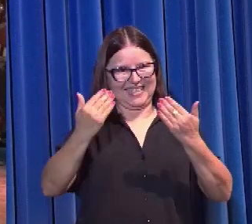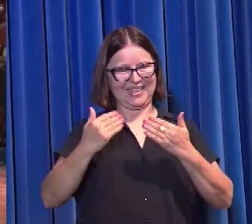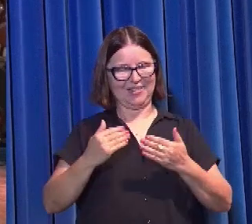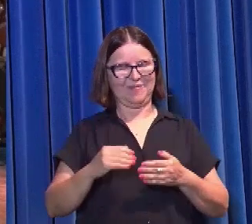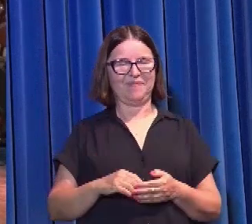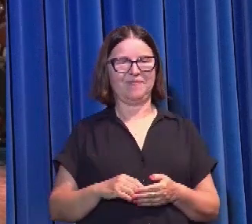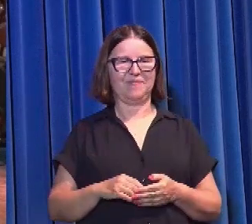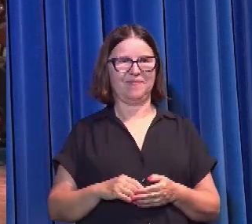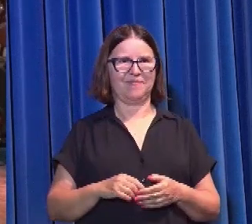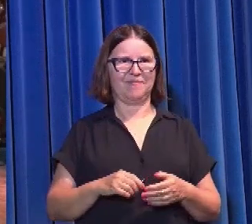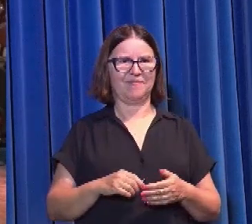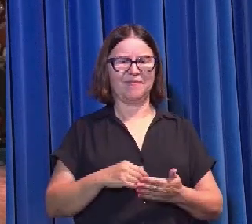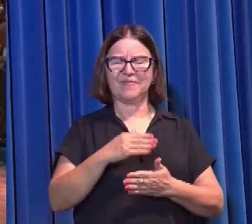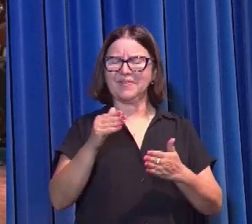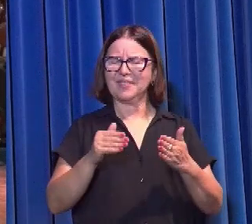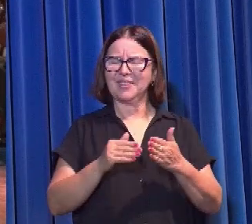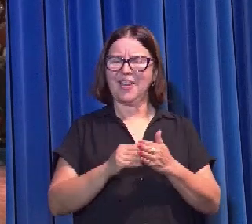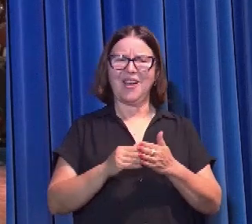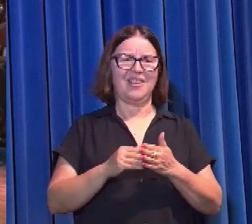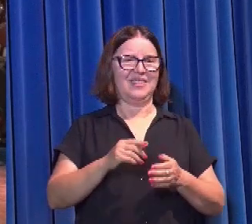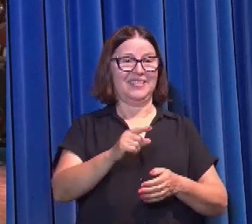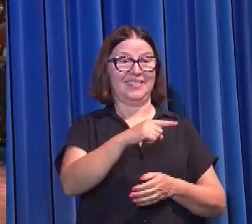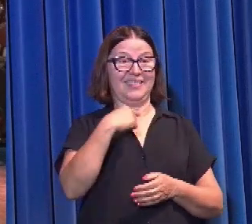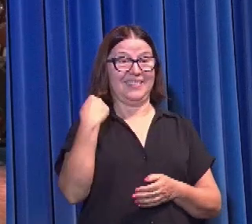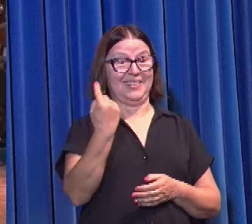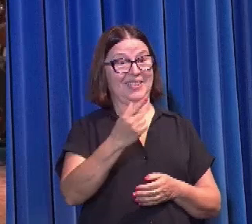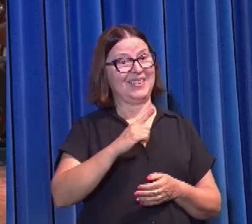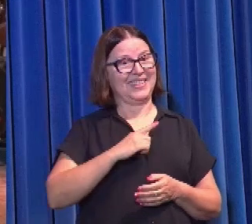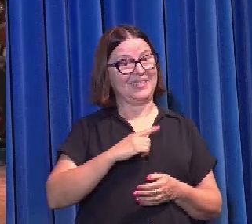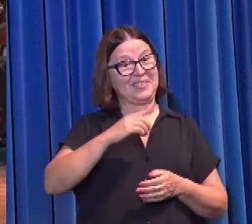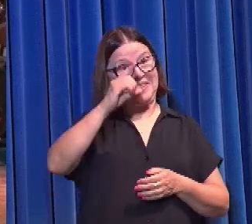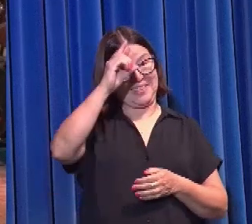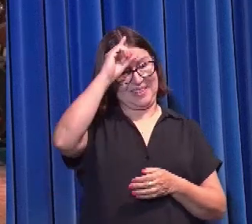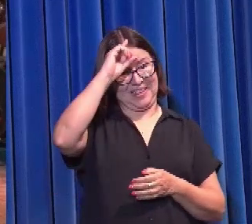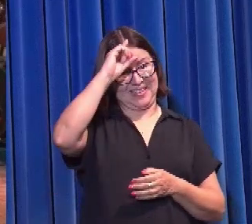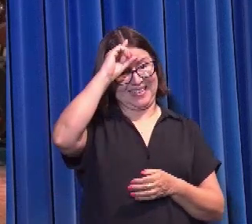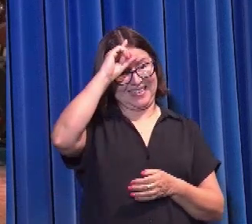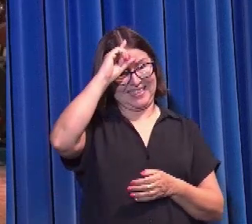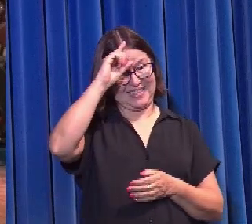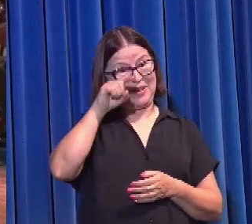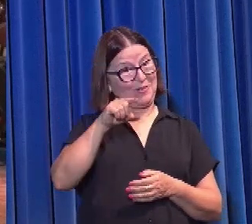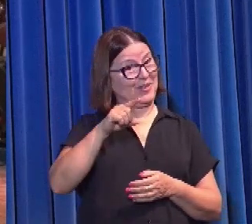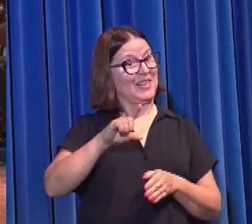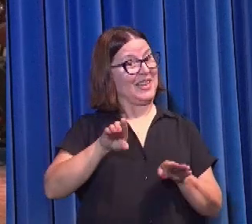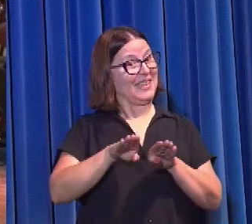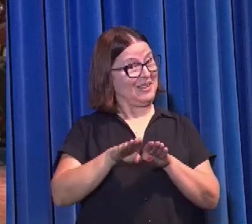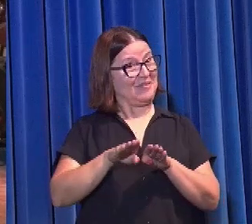um de nós tem um dom, pelo menos. Cada um de nós. Você tem, irmão.